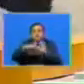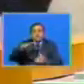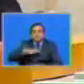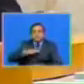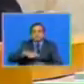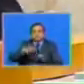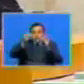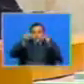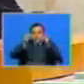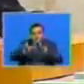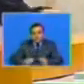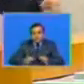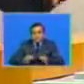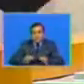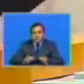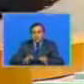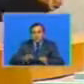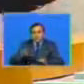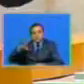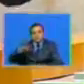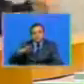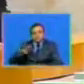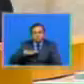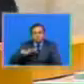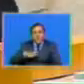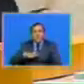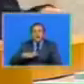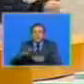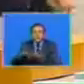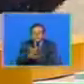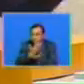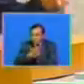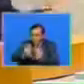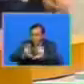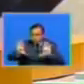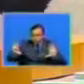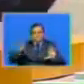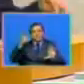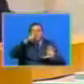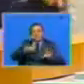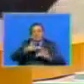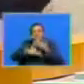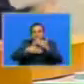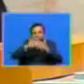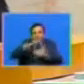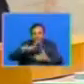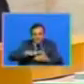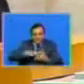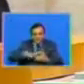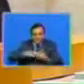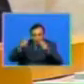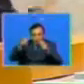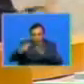cidade justa, uma cidade descentralizada e uma cidade com desenvolvimento